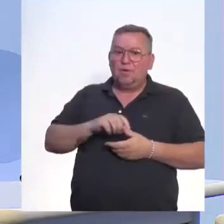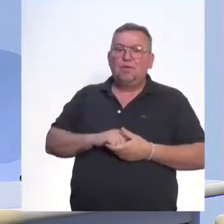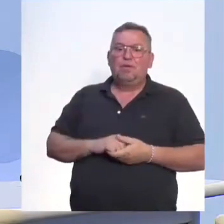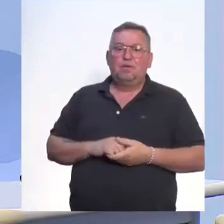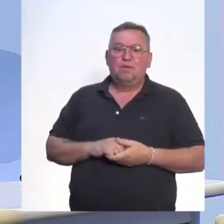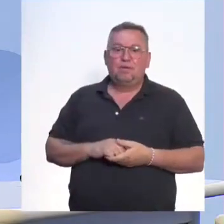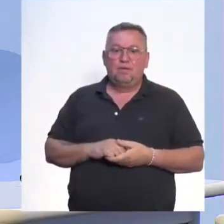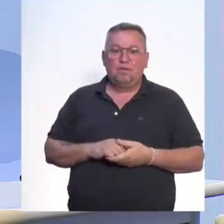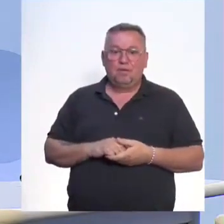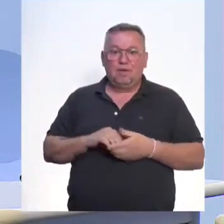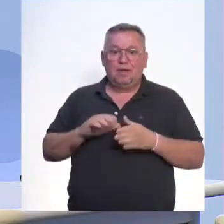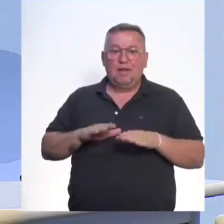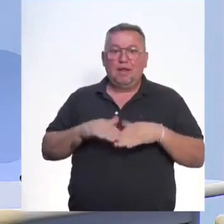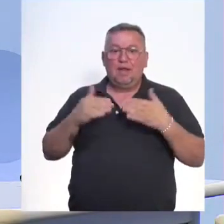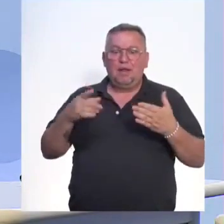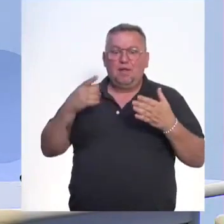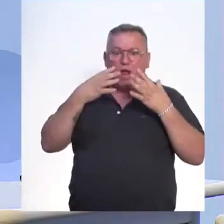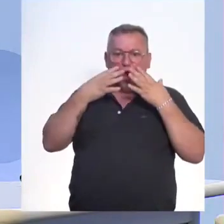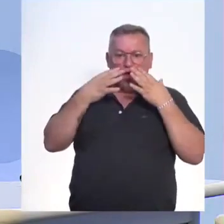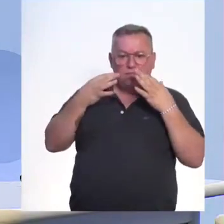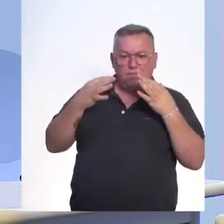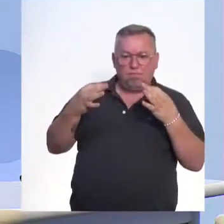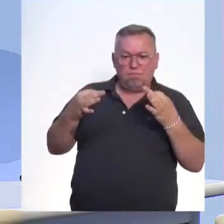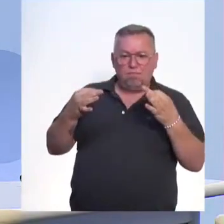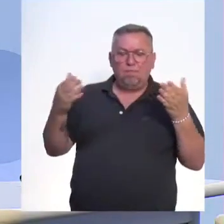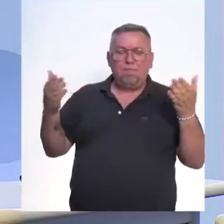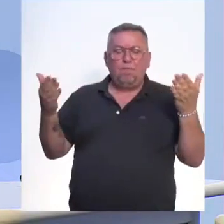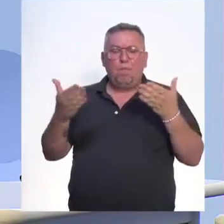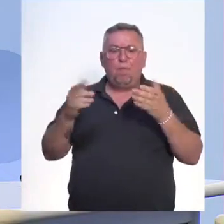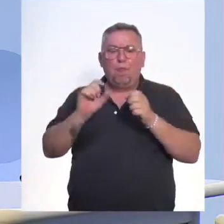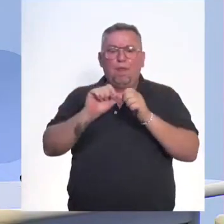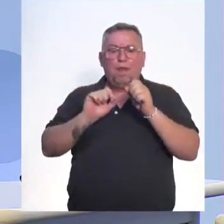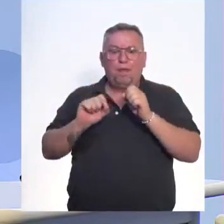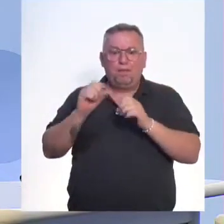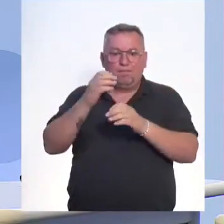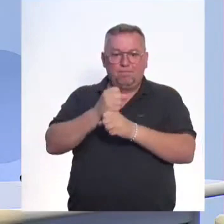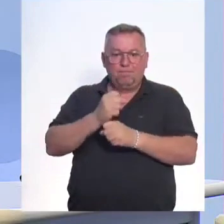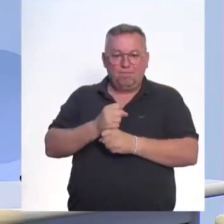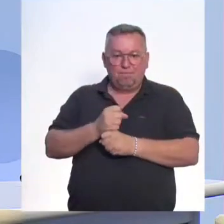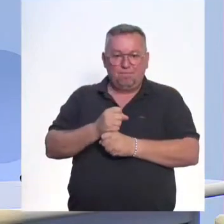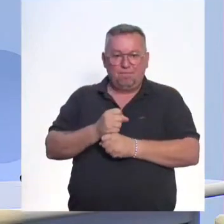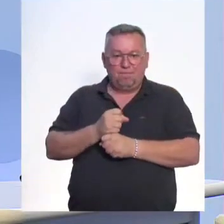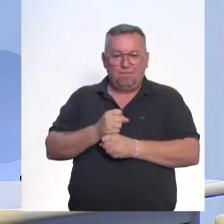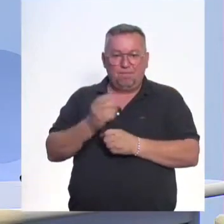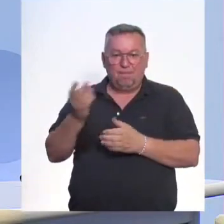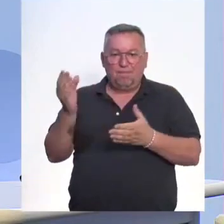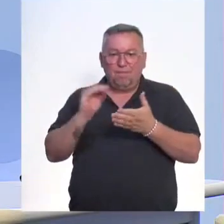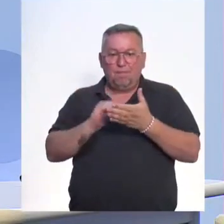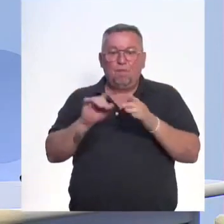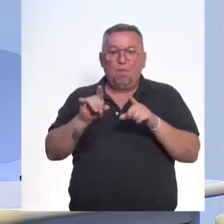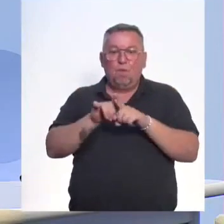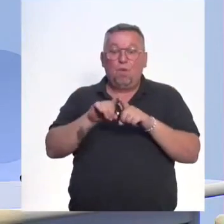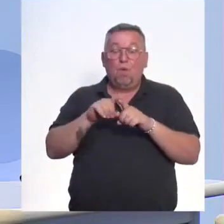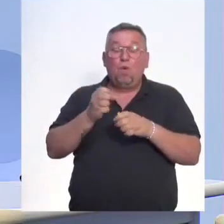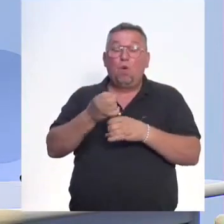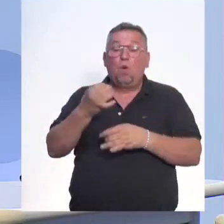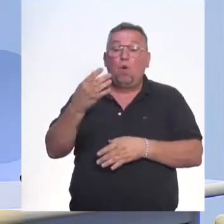terceiro lugar. Então, você vai prestar bastante atenção para fazer essa continha. E vai colocar no chat